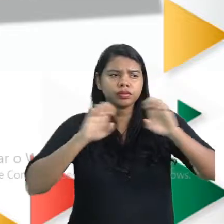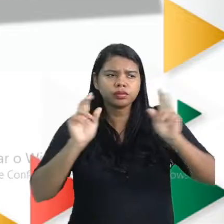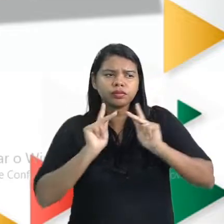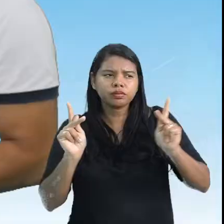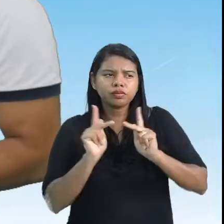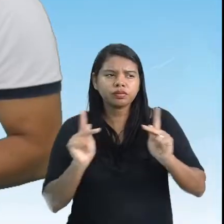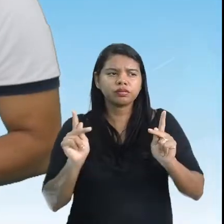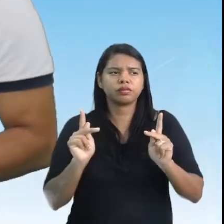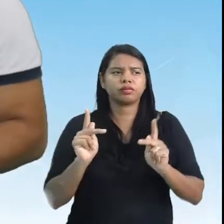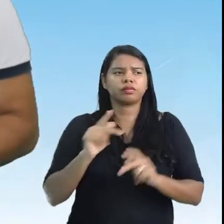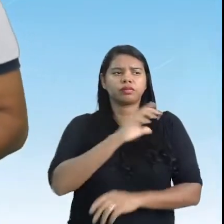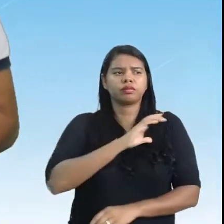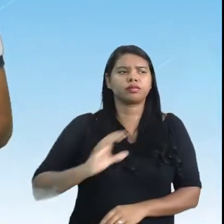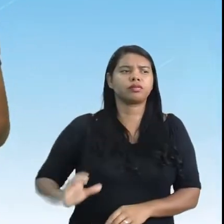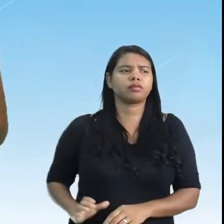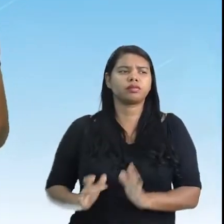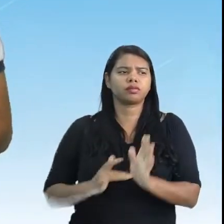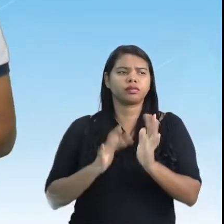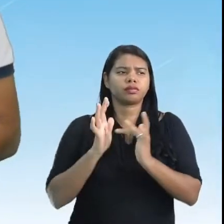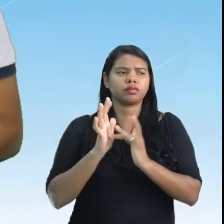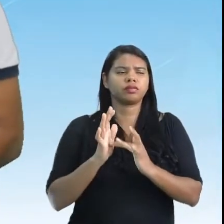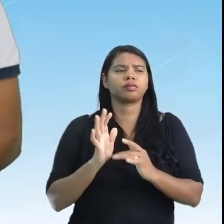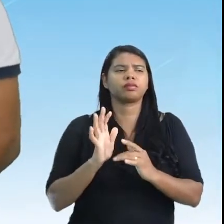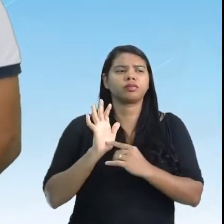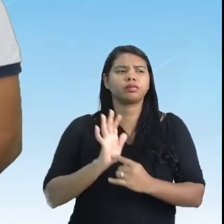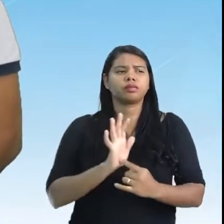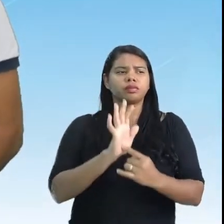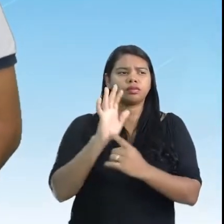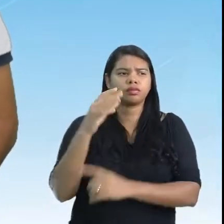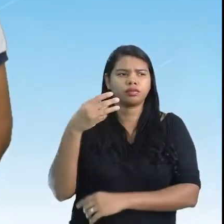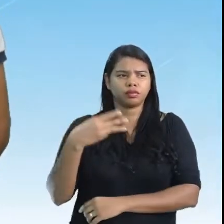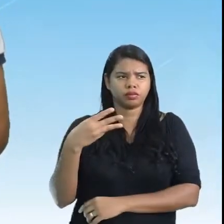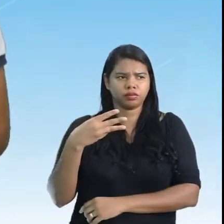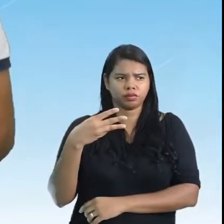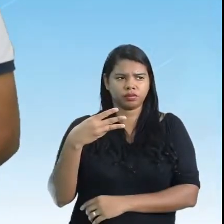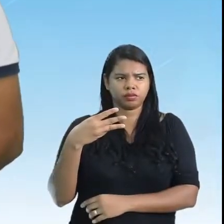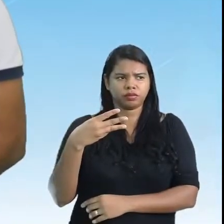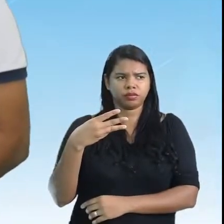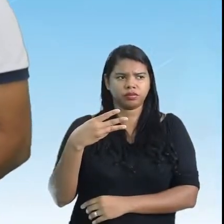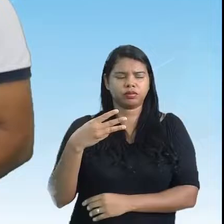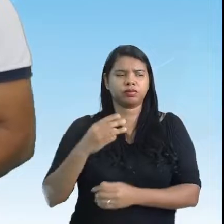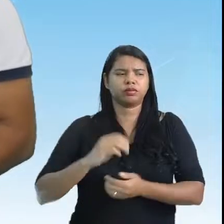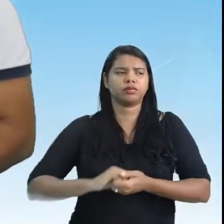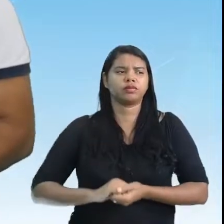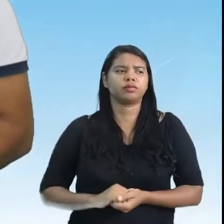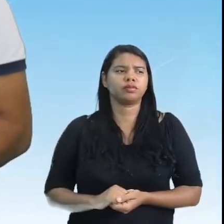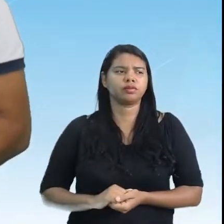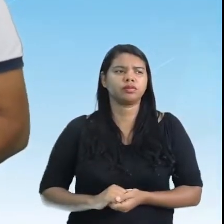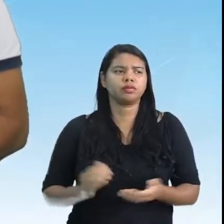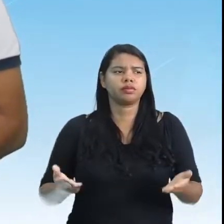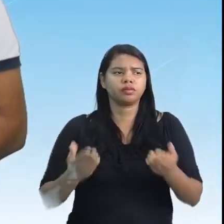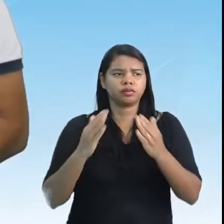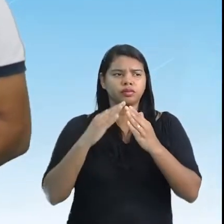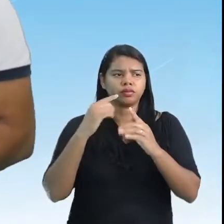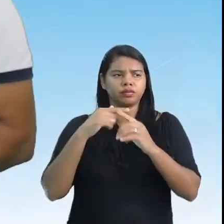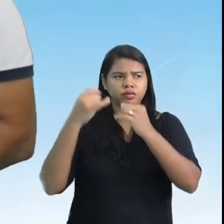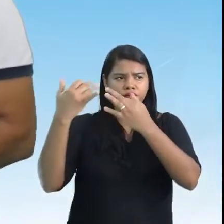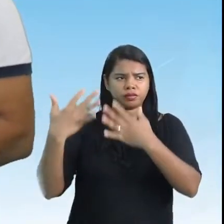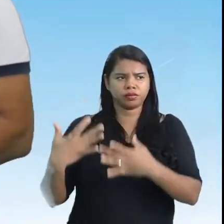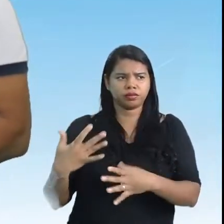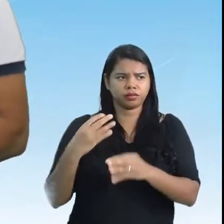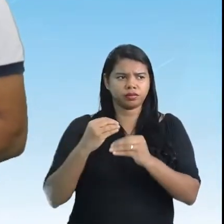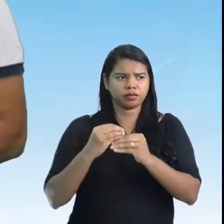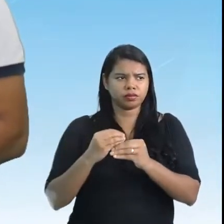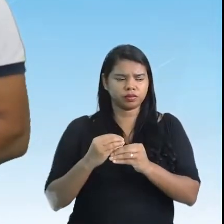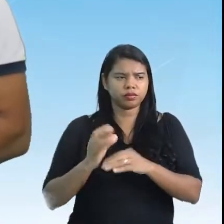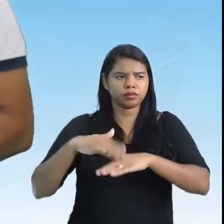de Cristo. Eu chamo a atenção aí a questão de 3 palavras novamente. A convenção, mais uma vez, que nós já explicamos que a